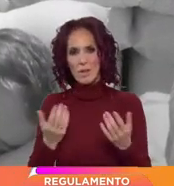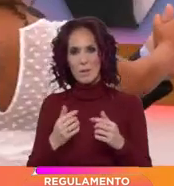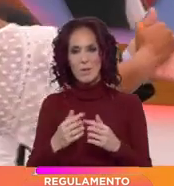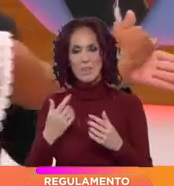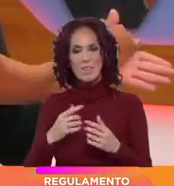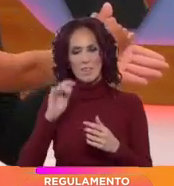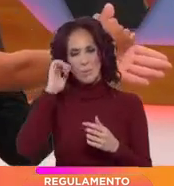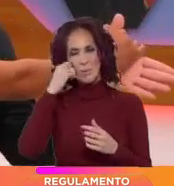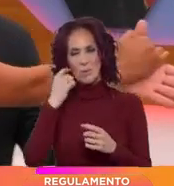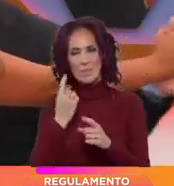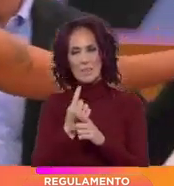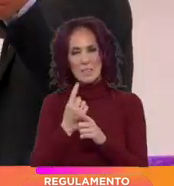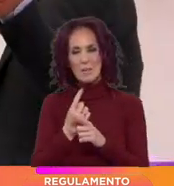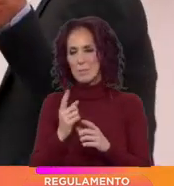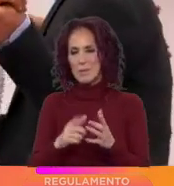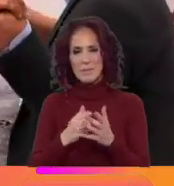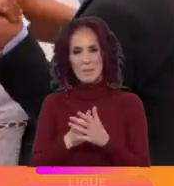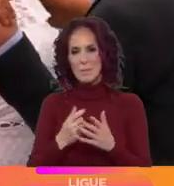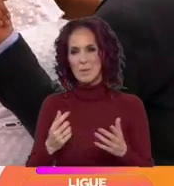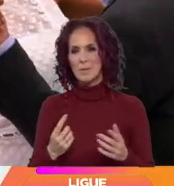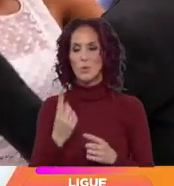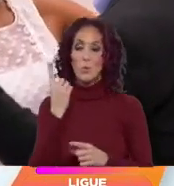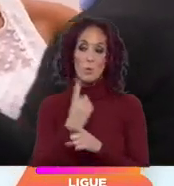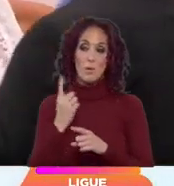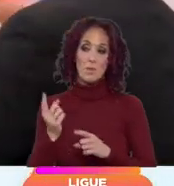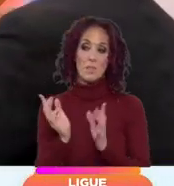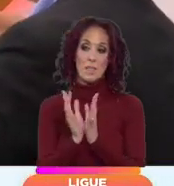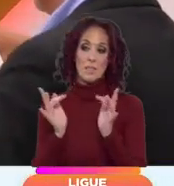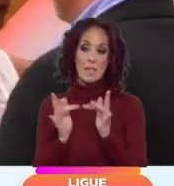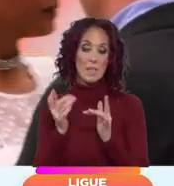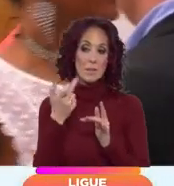fica lá. Sim. A mancha fica lá. Sempre. Uma vez na internet, uma mancha para sempre, é constantemente.